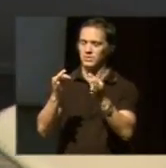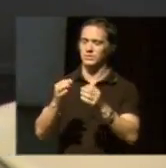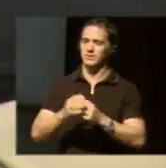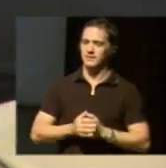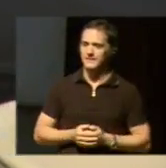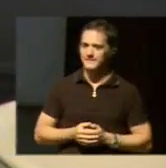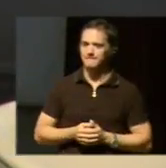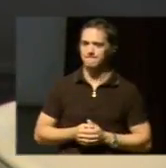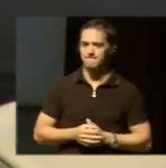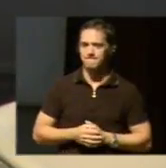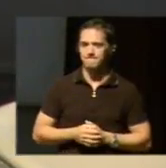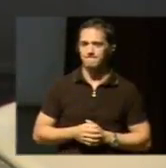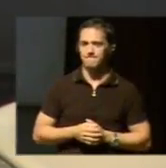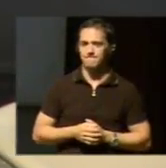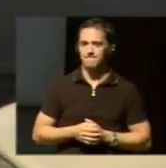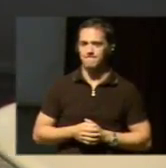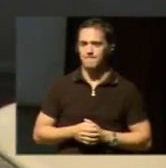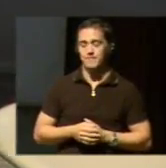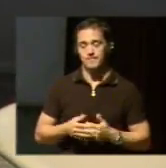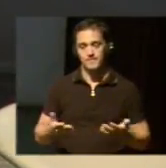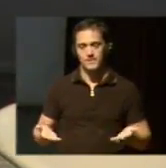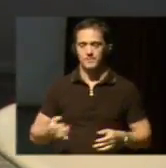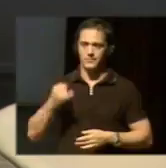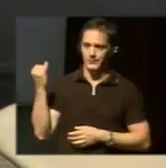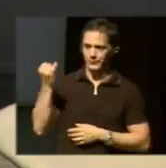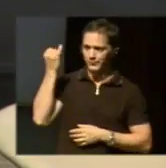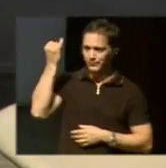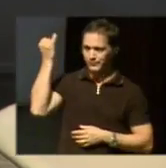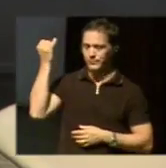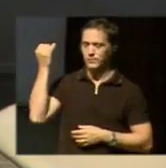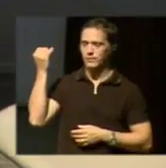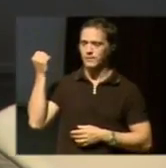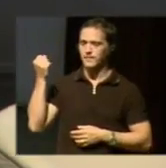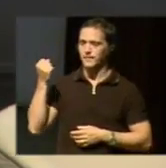digital. Então, é importante